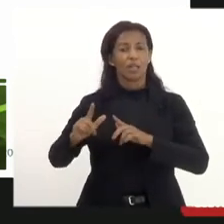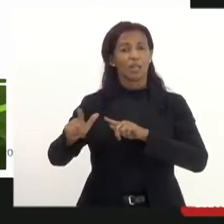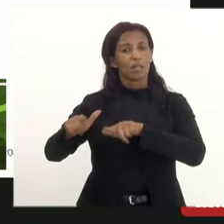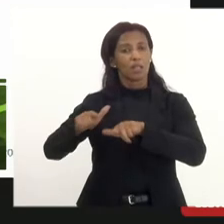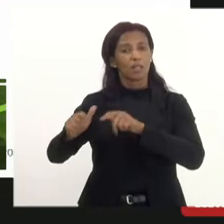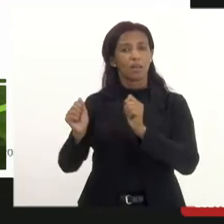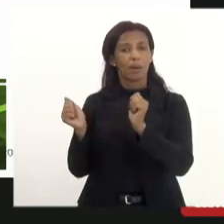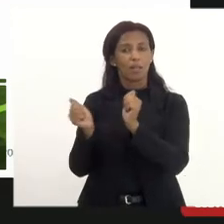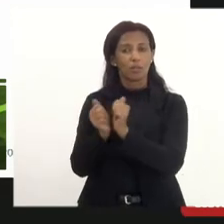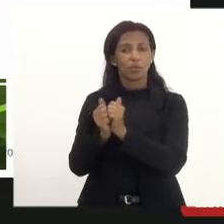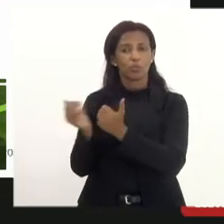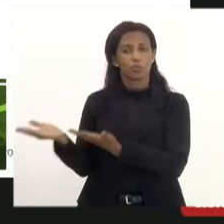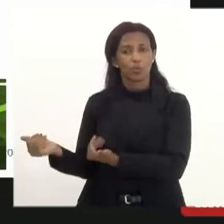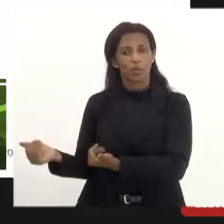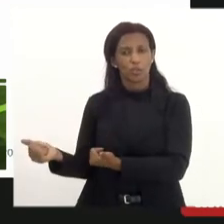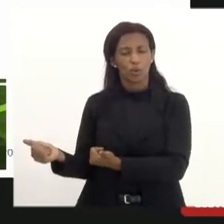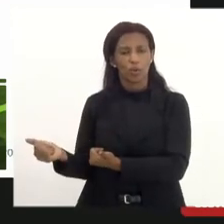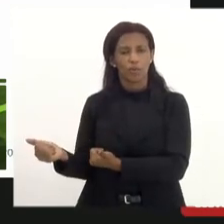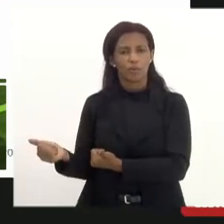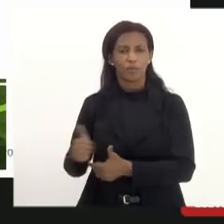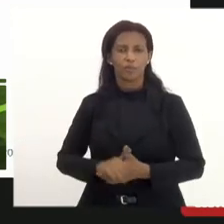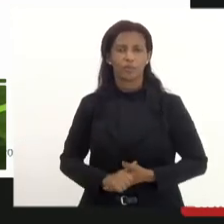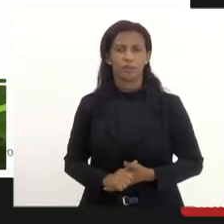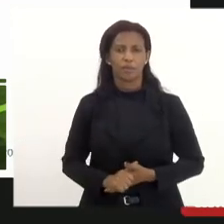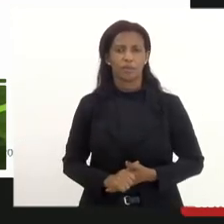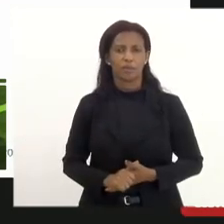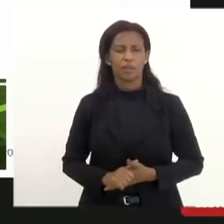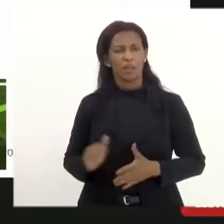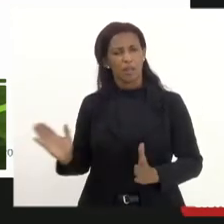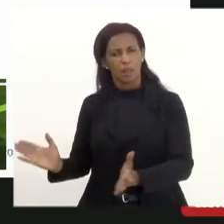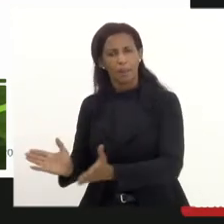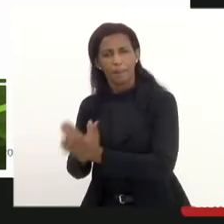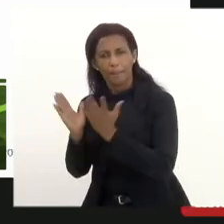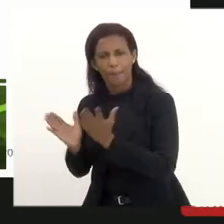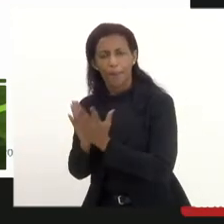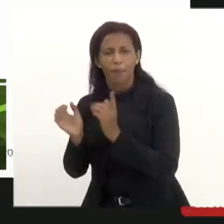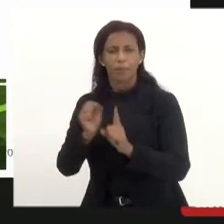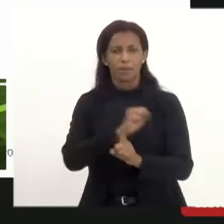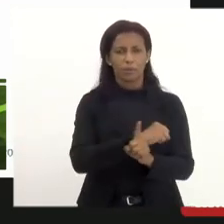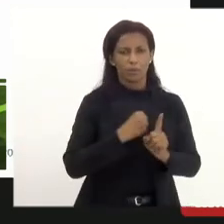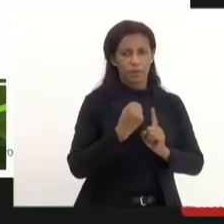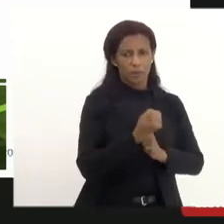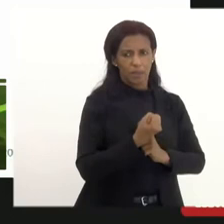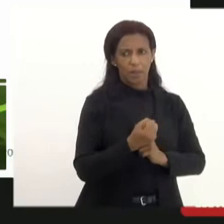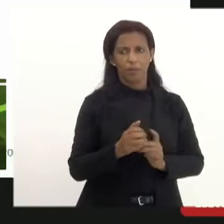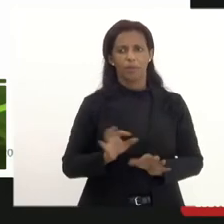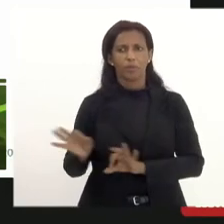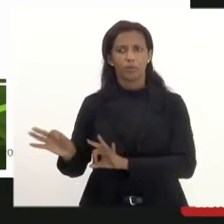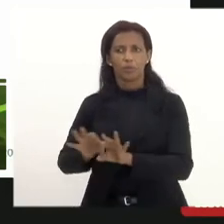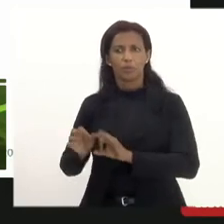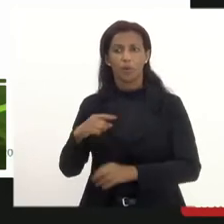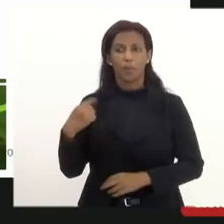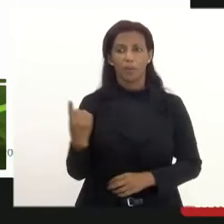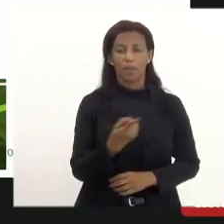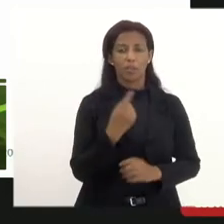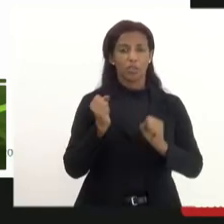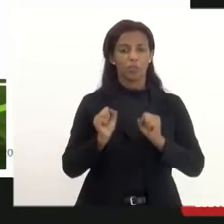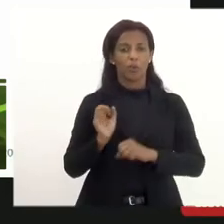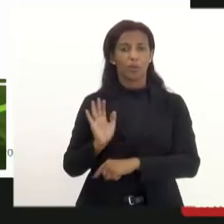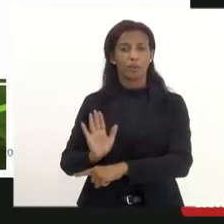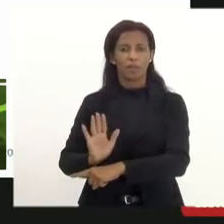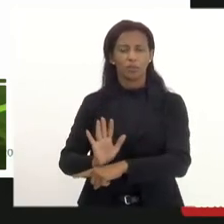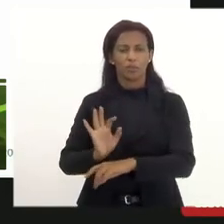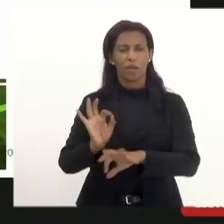junto a jovens em situação de vulnerabilidade social, de forma que a gente possa ajudar